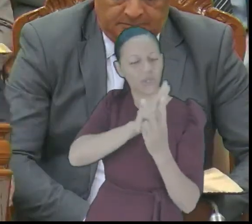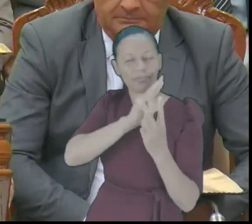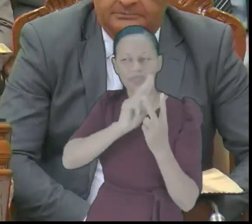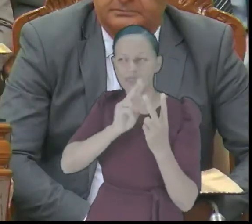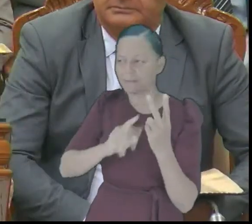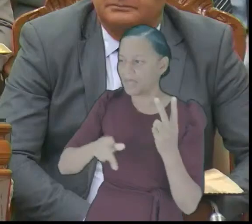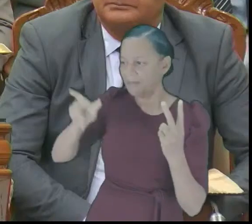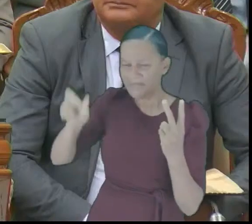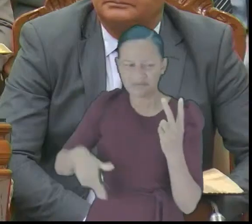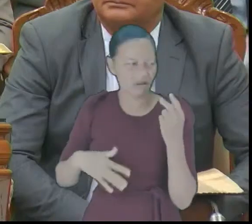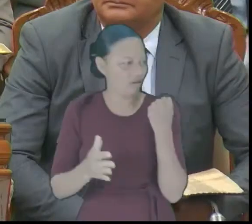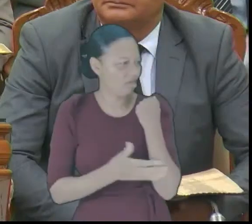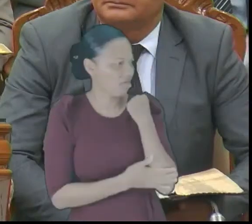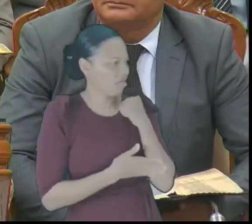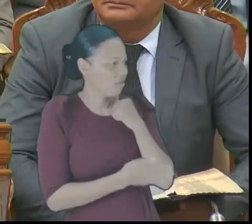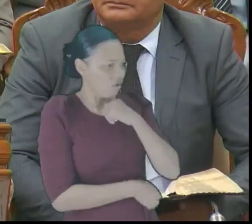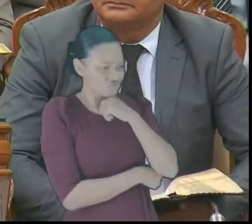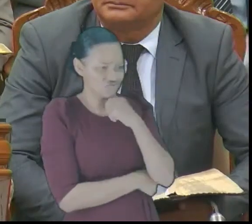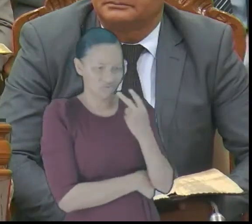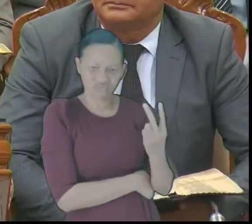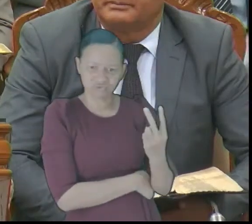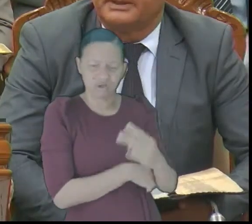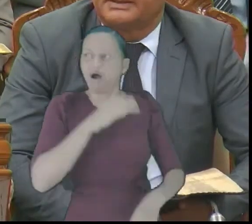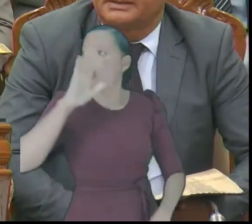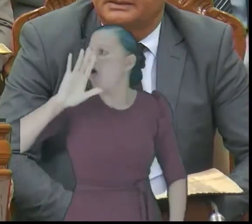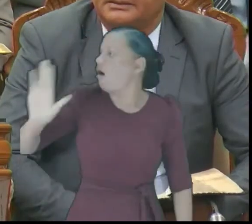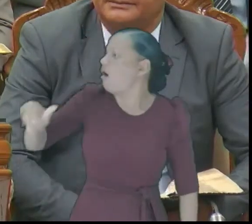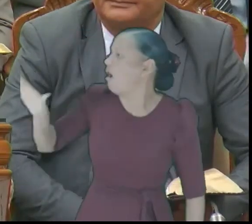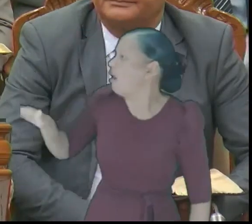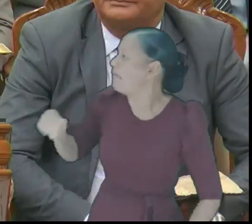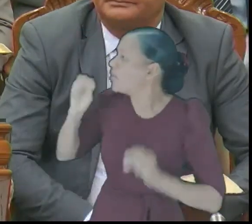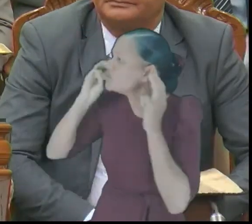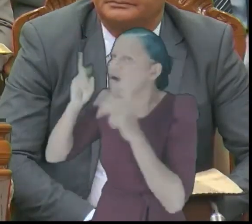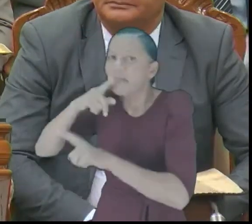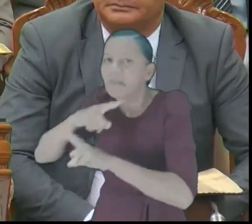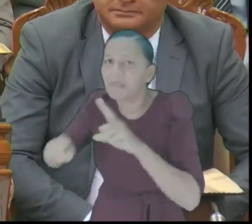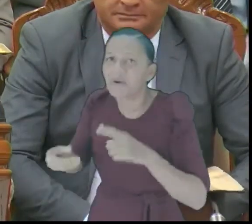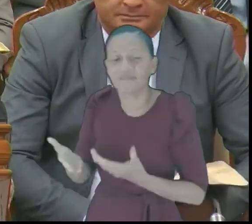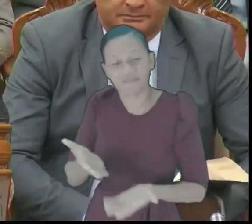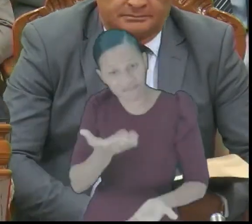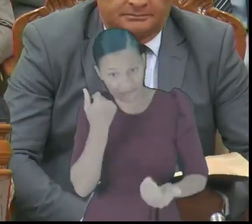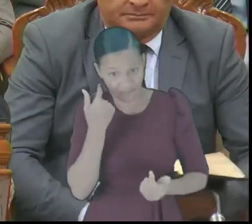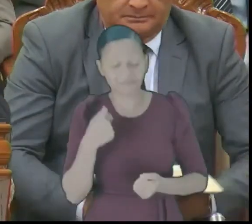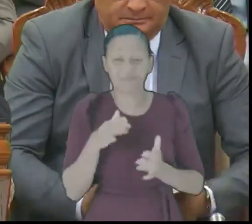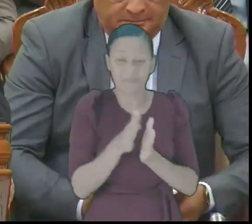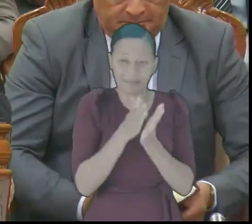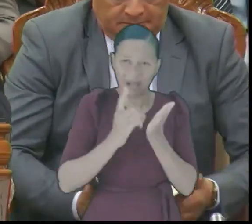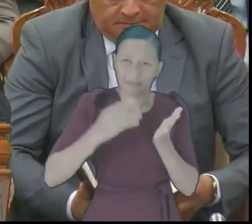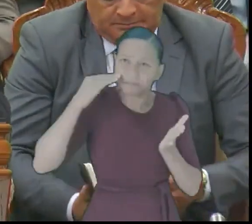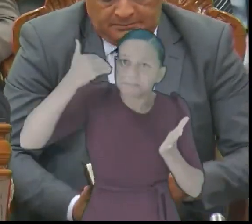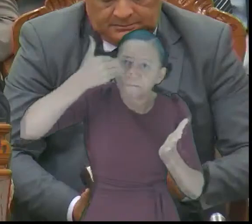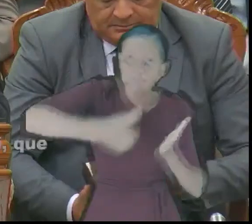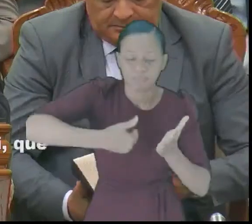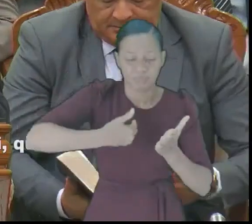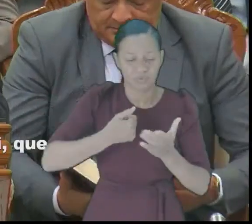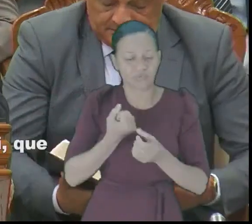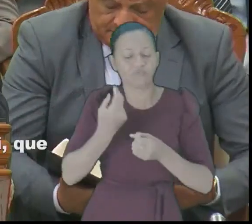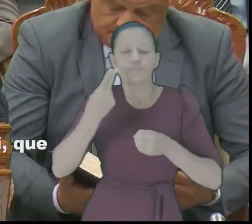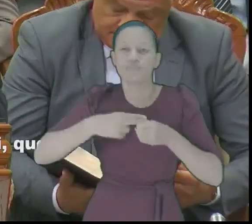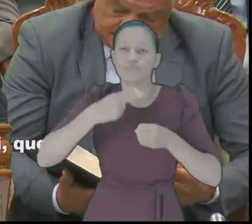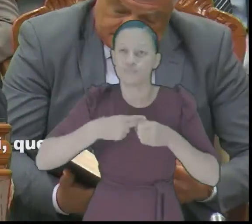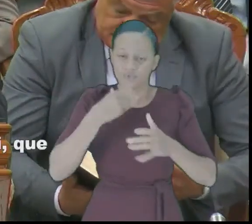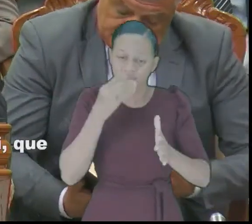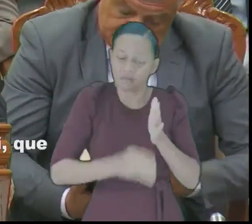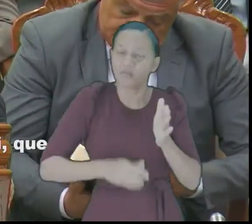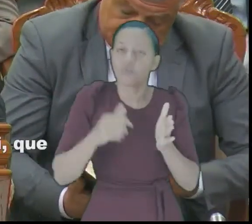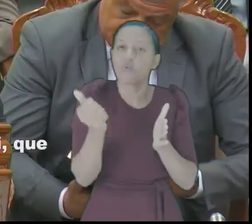ficou com ciúme e mandou que Moisés proibisse. Vamos ver isso em Números, capítulo 11, versículo